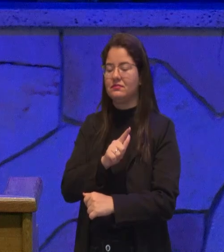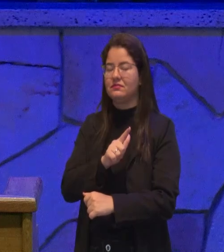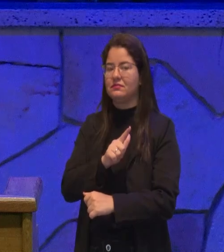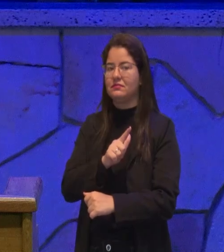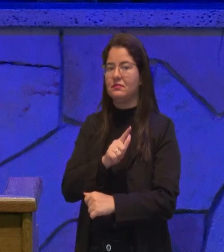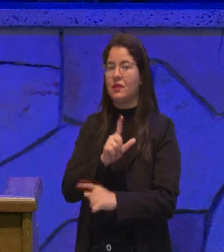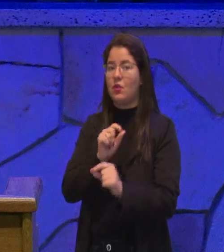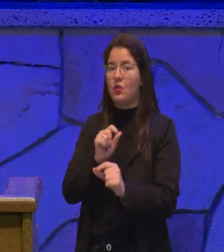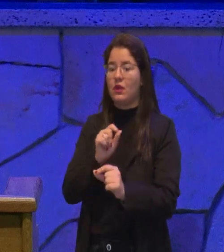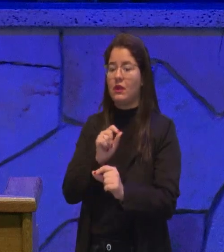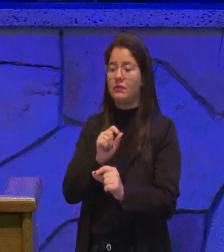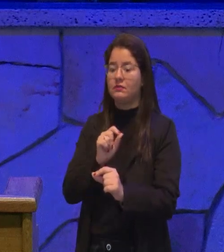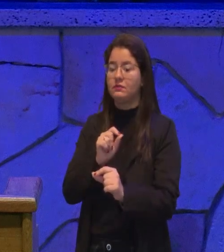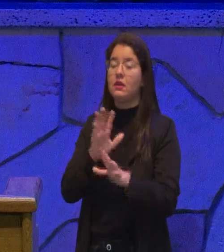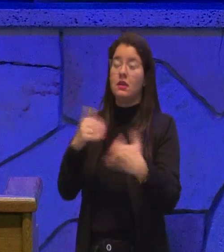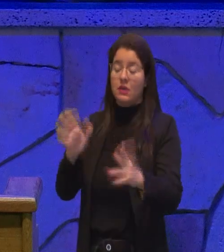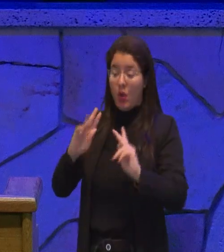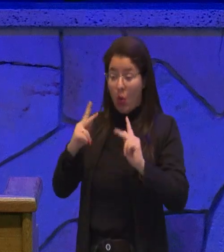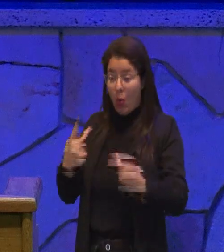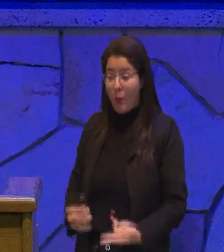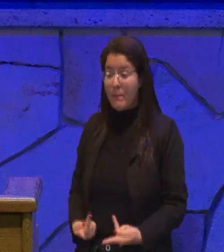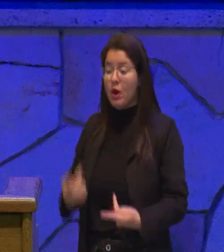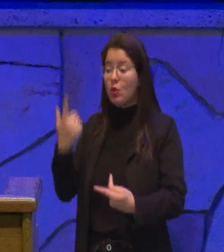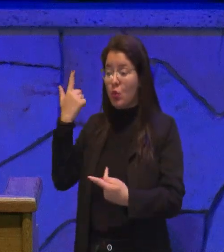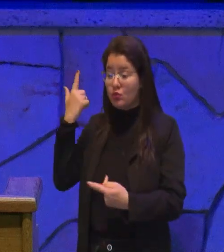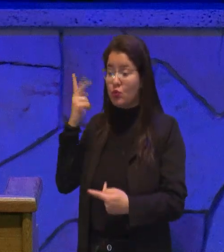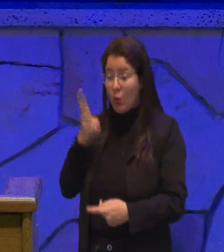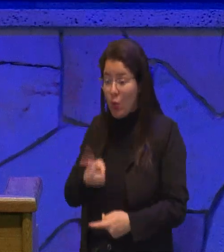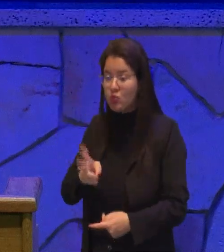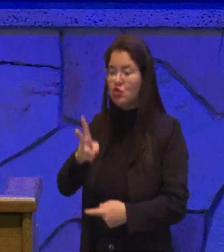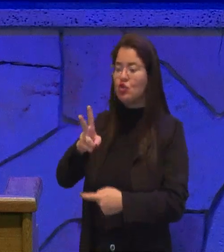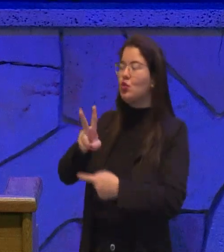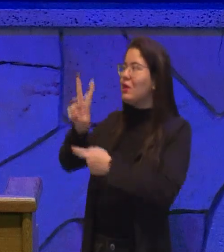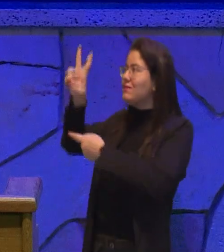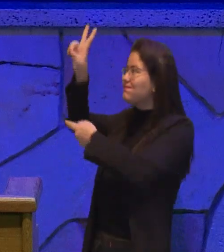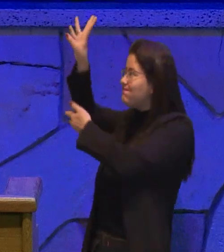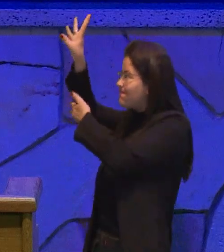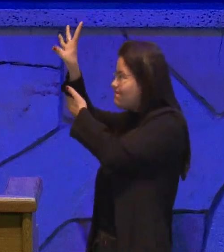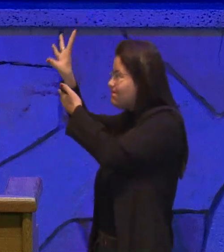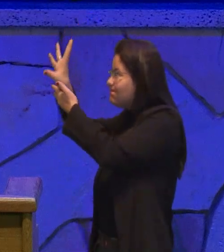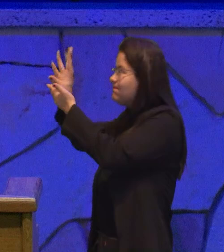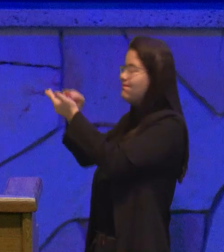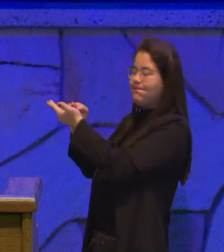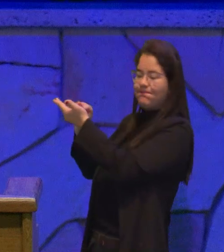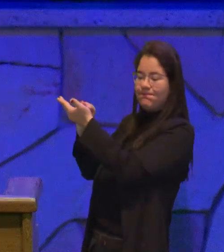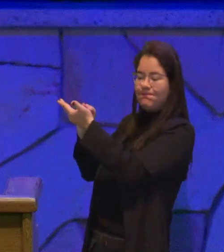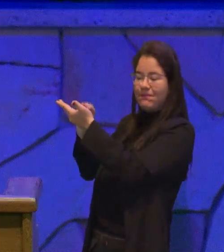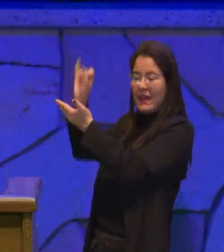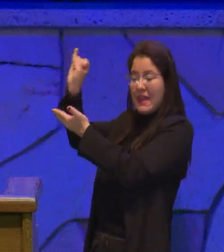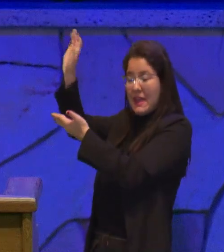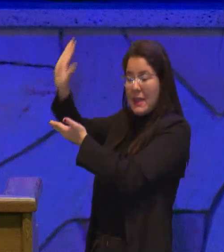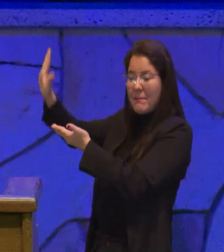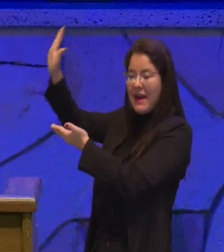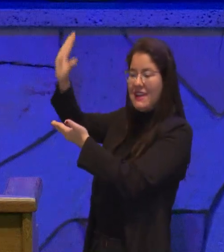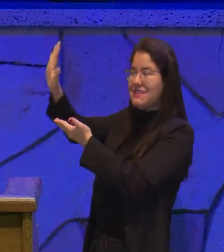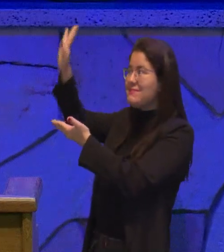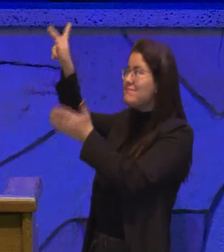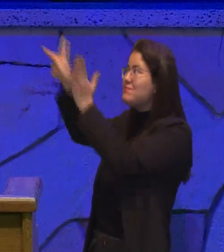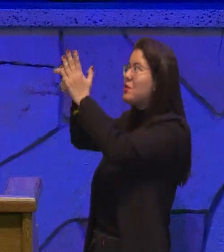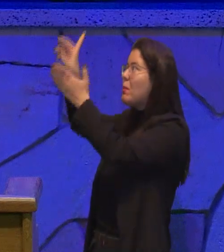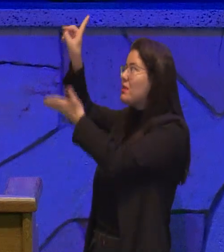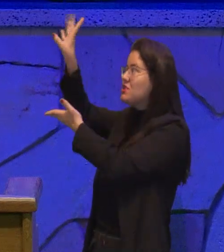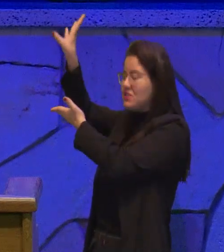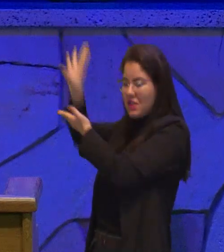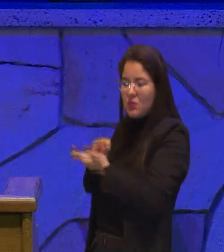maneira, que o homem continua tendo a imagem e semelhança de Deus, ele continua sendo a imagem e semelhança de Deus, mesmo